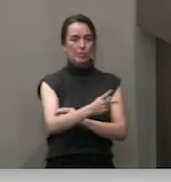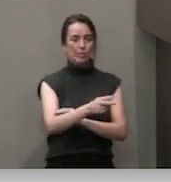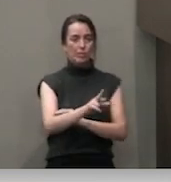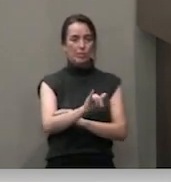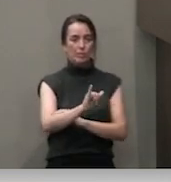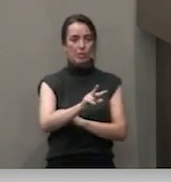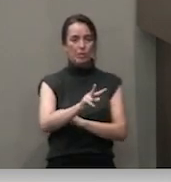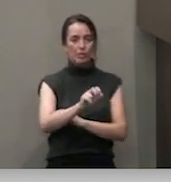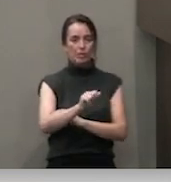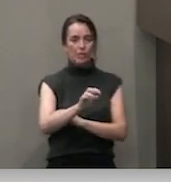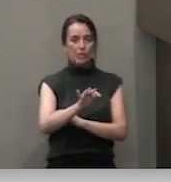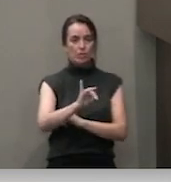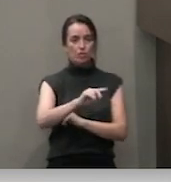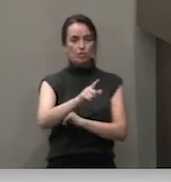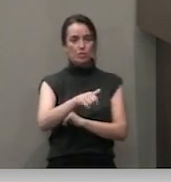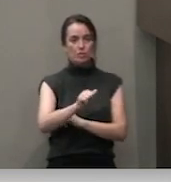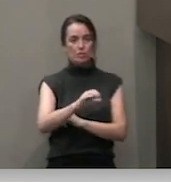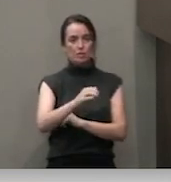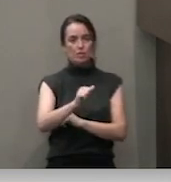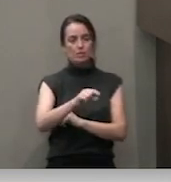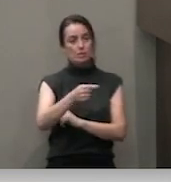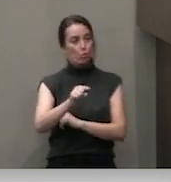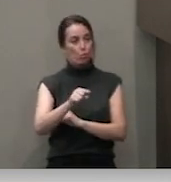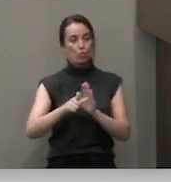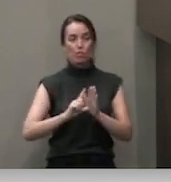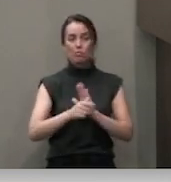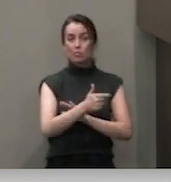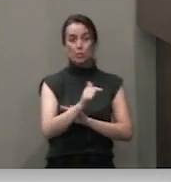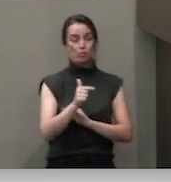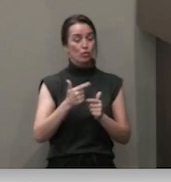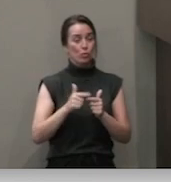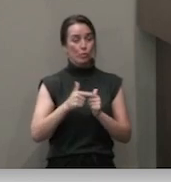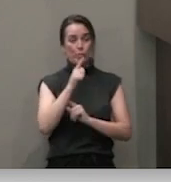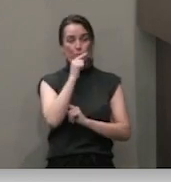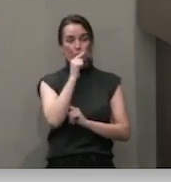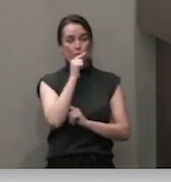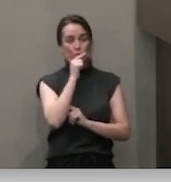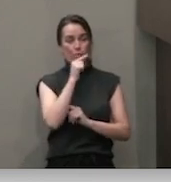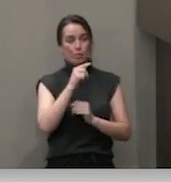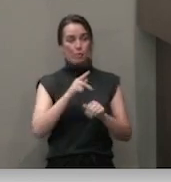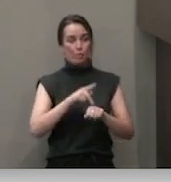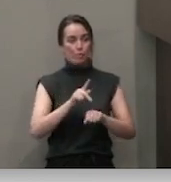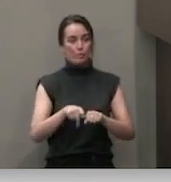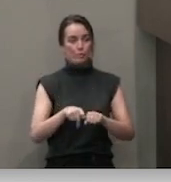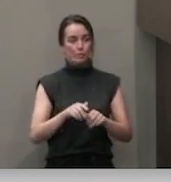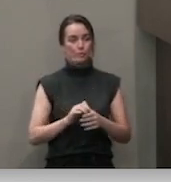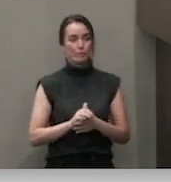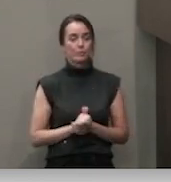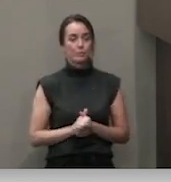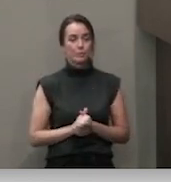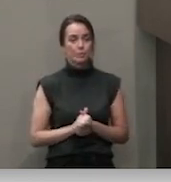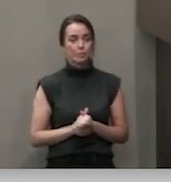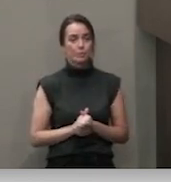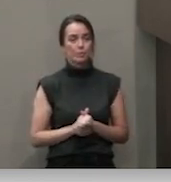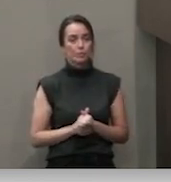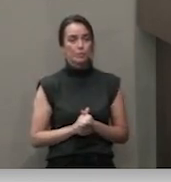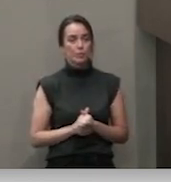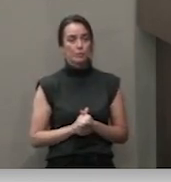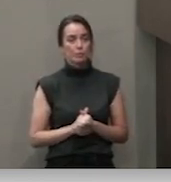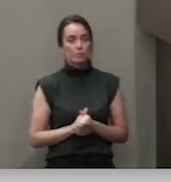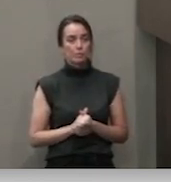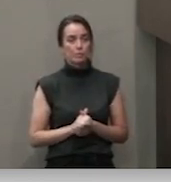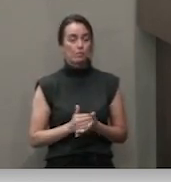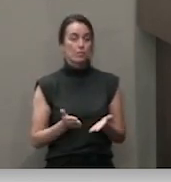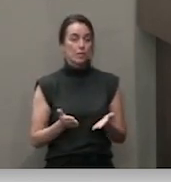rufa todos esses problemas que tá tendo hoje na cidade do passofundo e até então a privatização